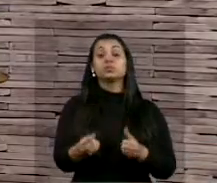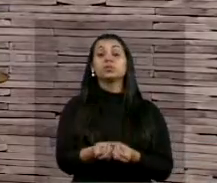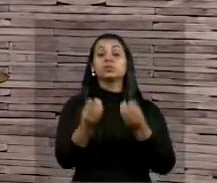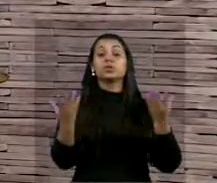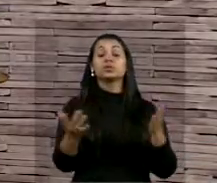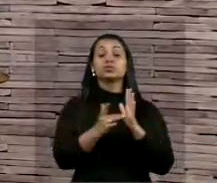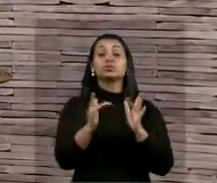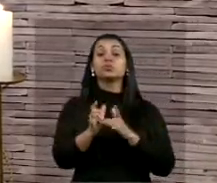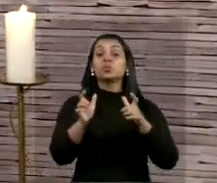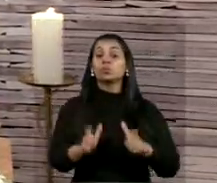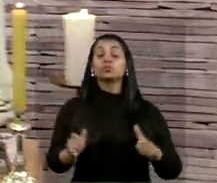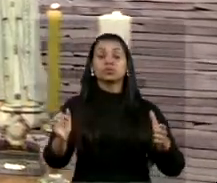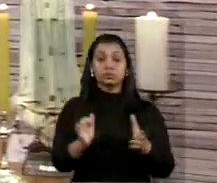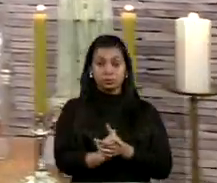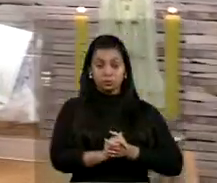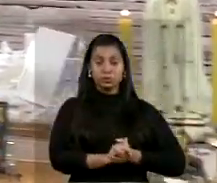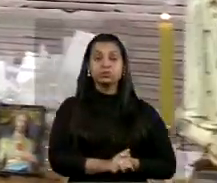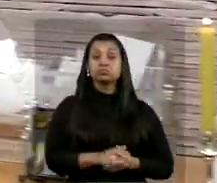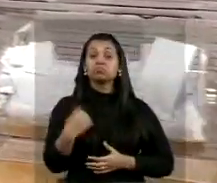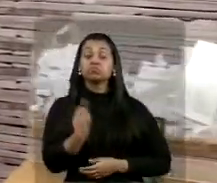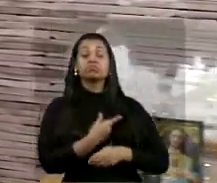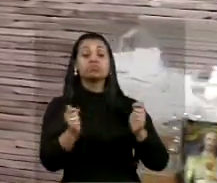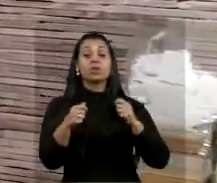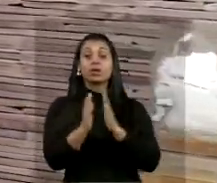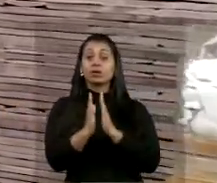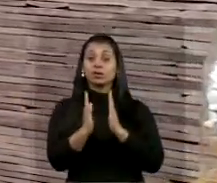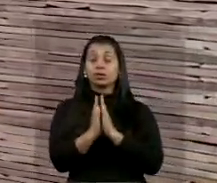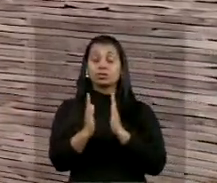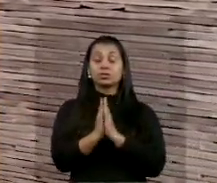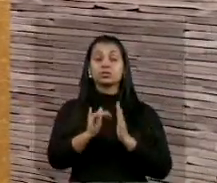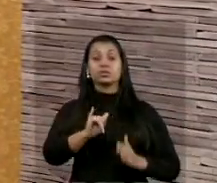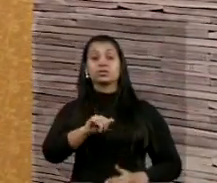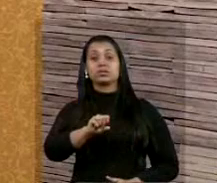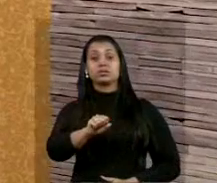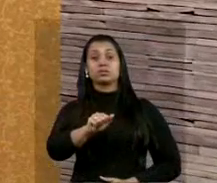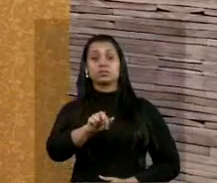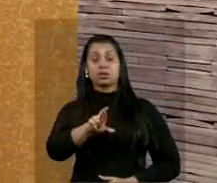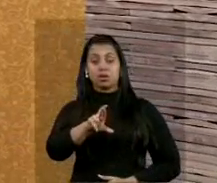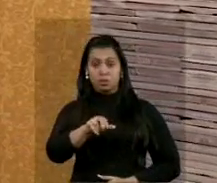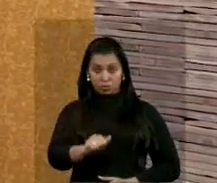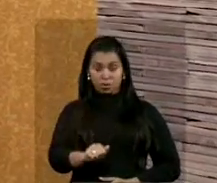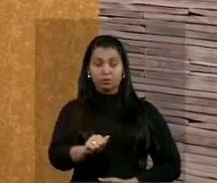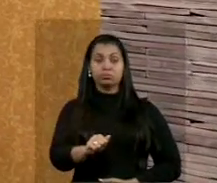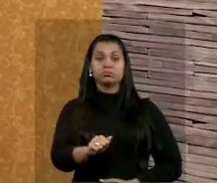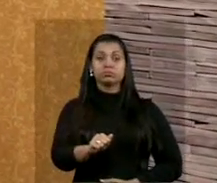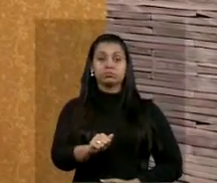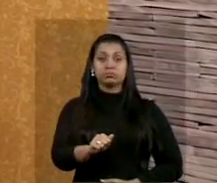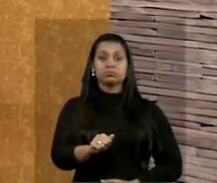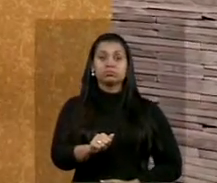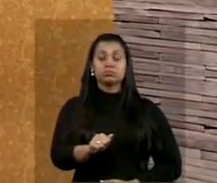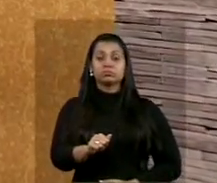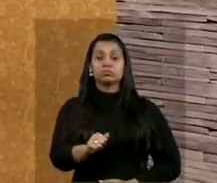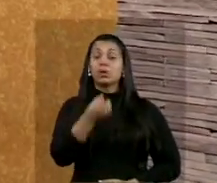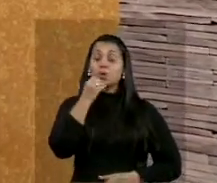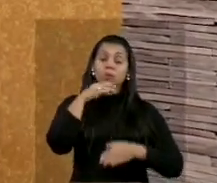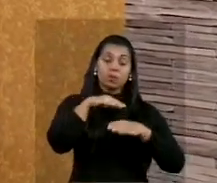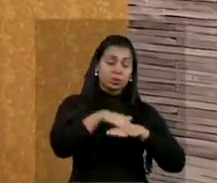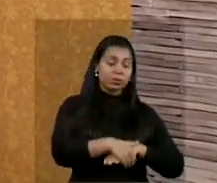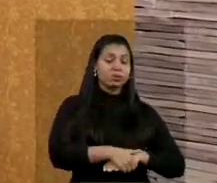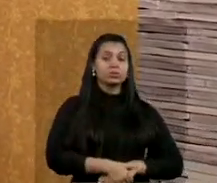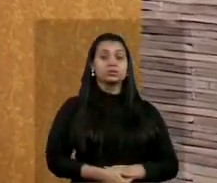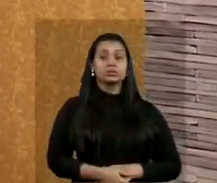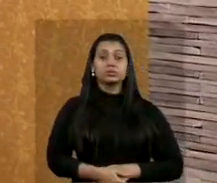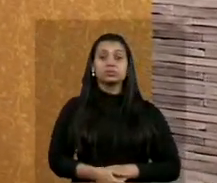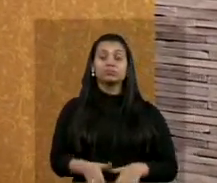milagre de Jesus nas bodas de Caná. E nós rezamos esse mistério com a Isaura, que está na Zona Sul. Alô, Isaura, boa noite, meu